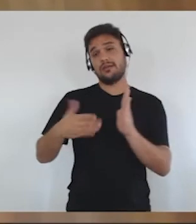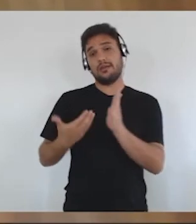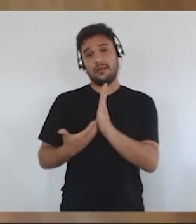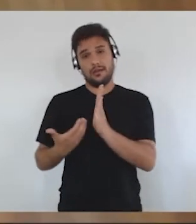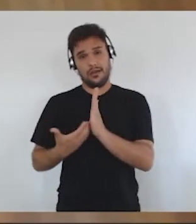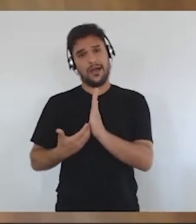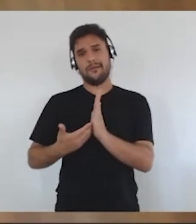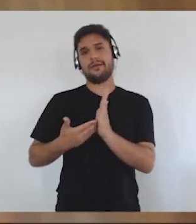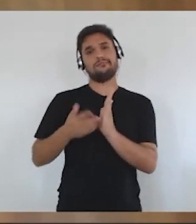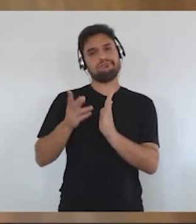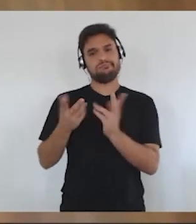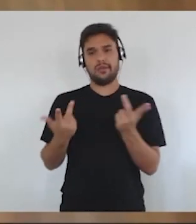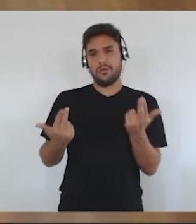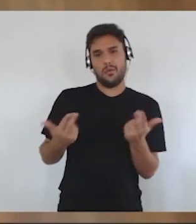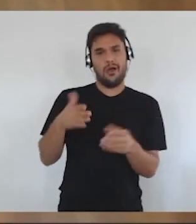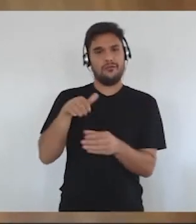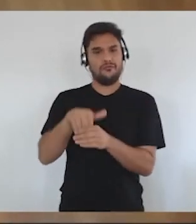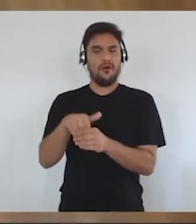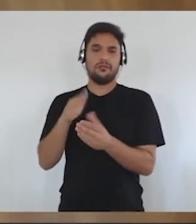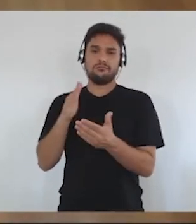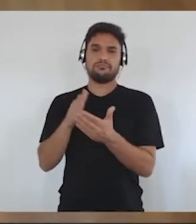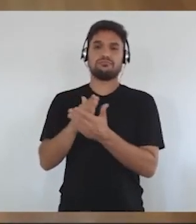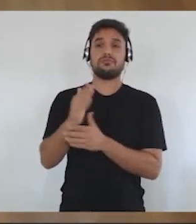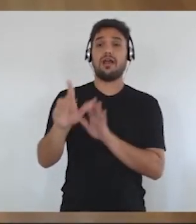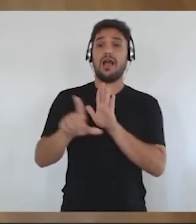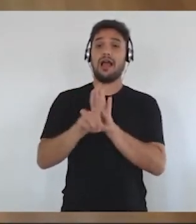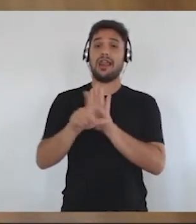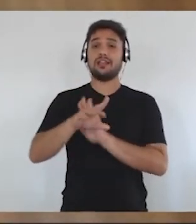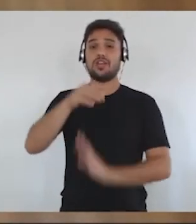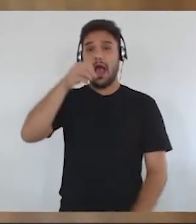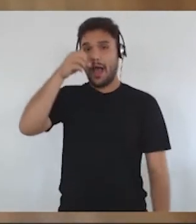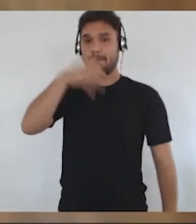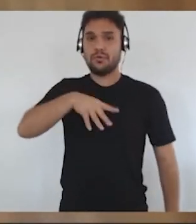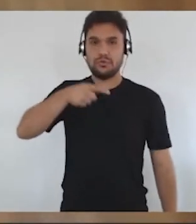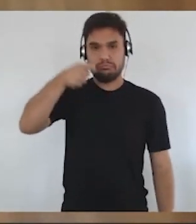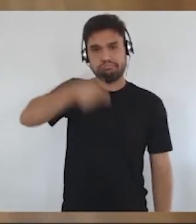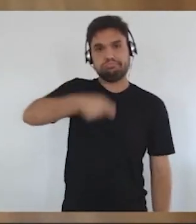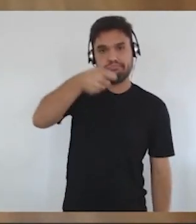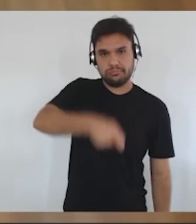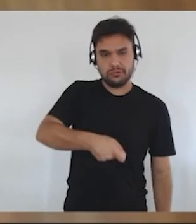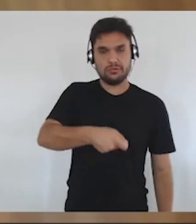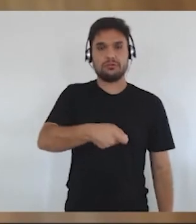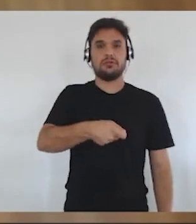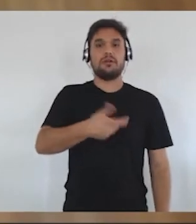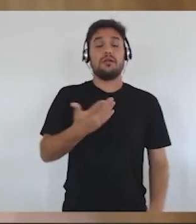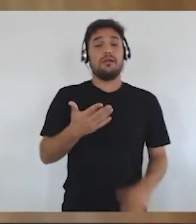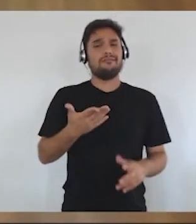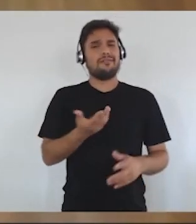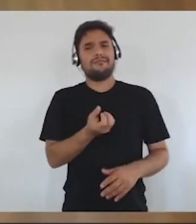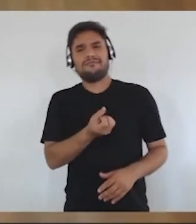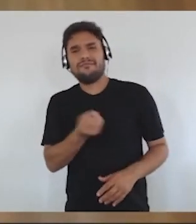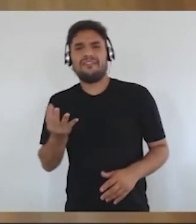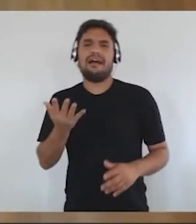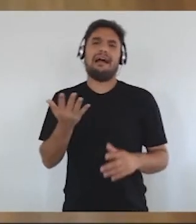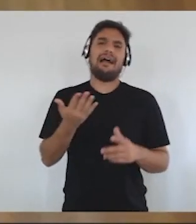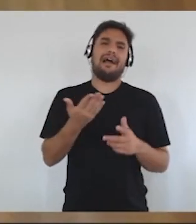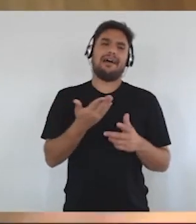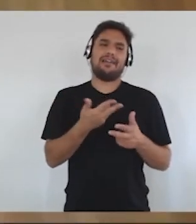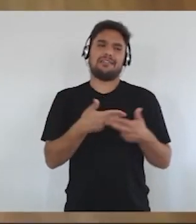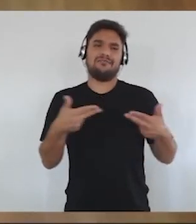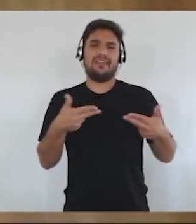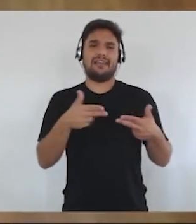então, o ratificou, prevendo lá a lei de abuso de autoridade. E foram muitos bastidores, que talvez sejam